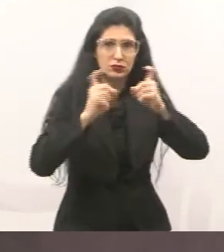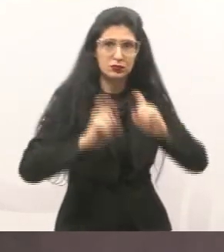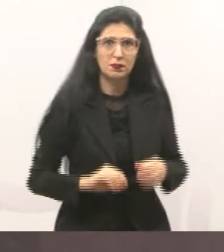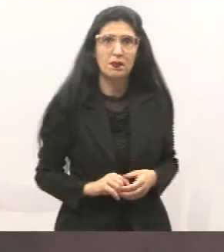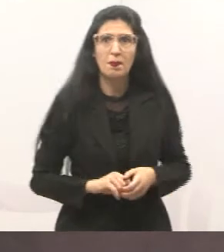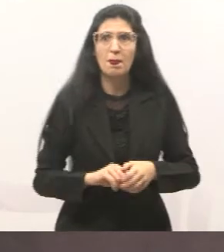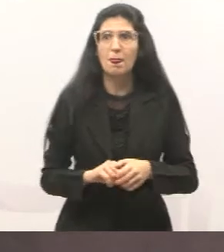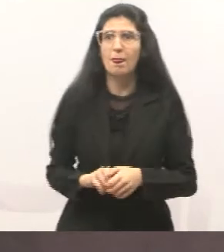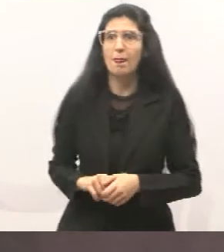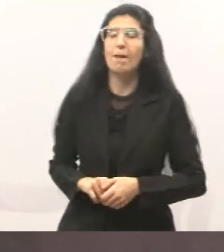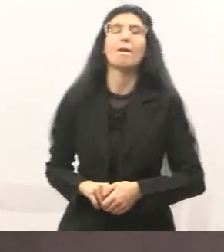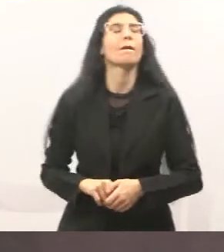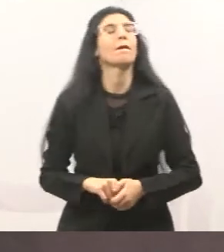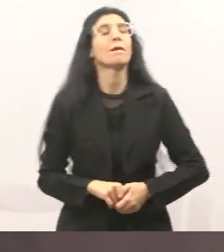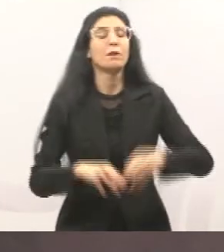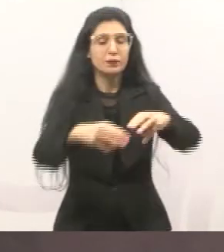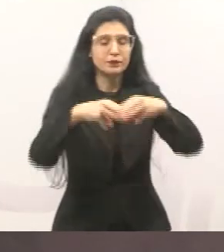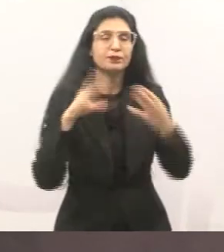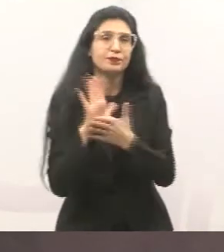Moção número 80.